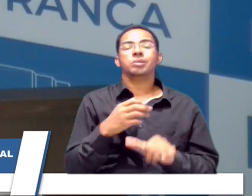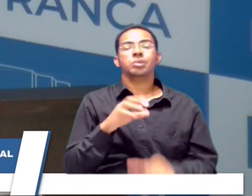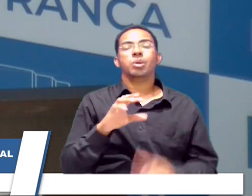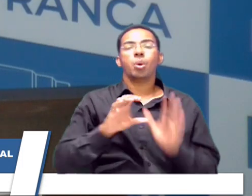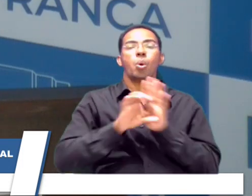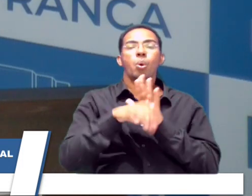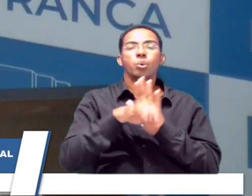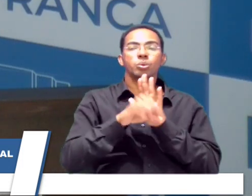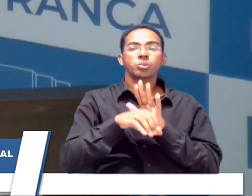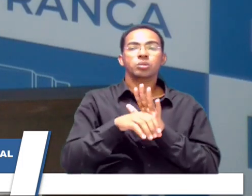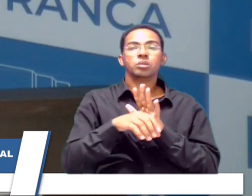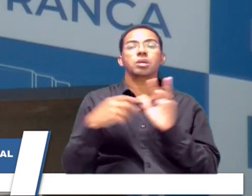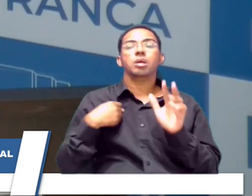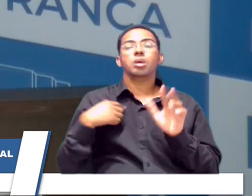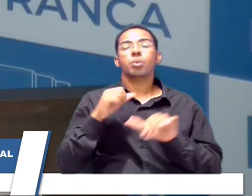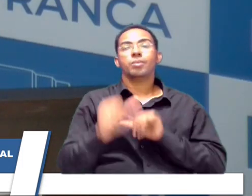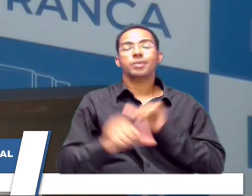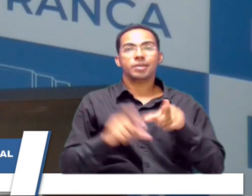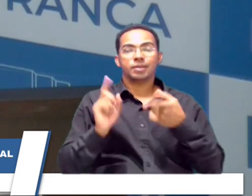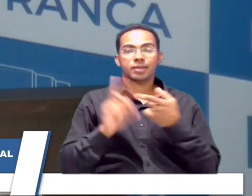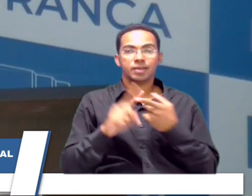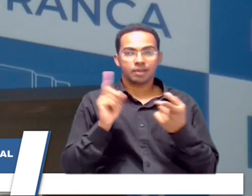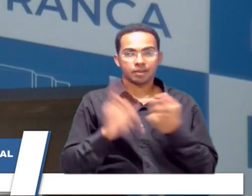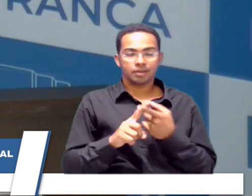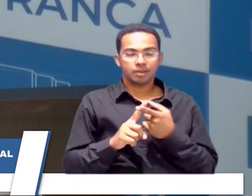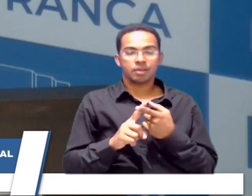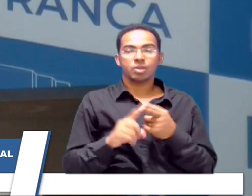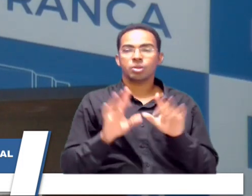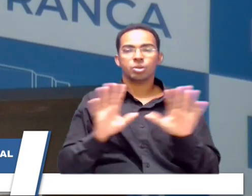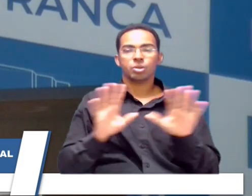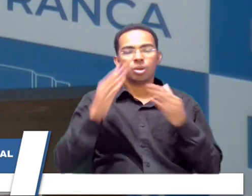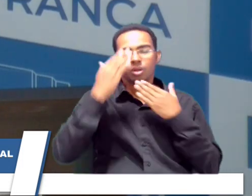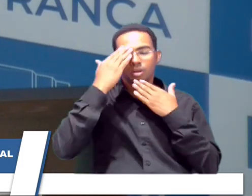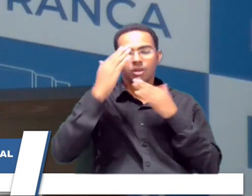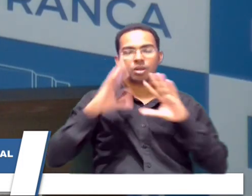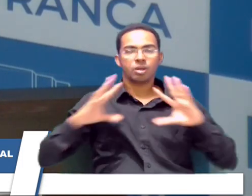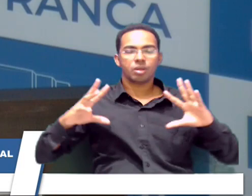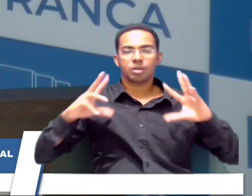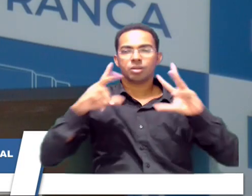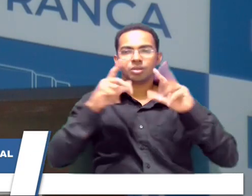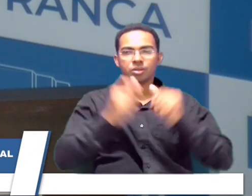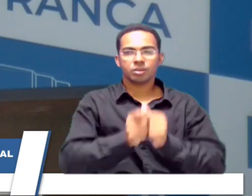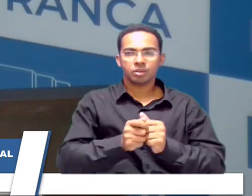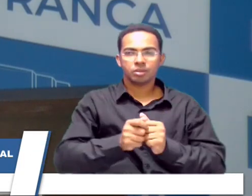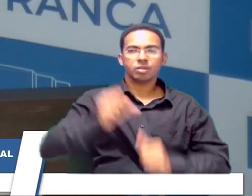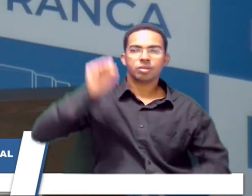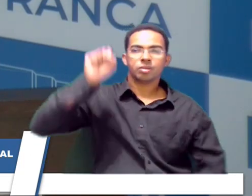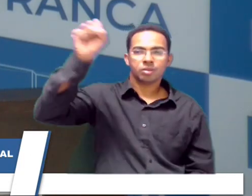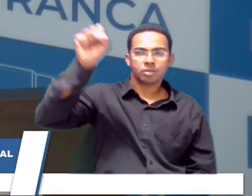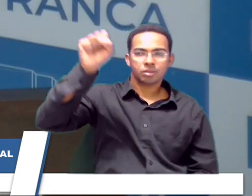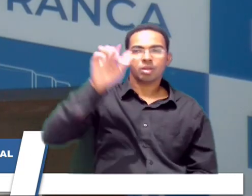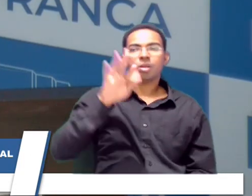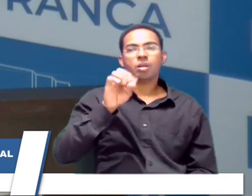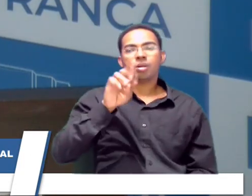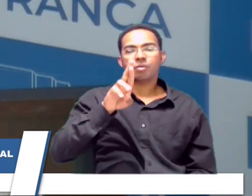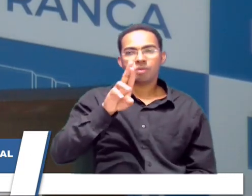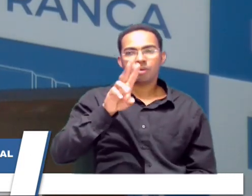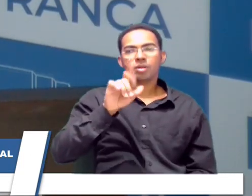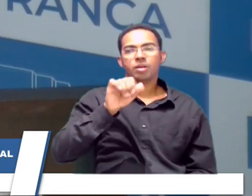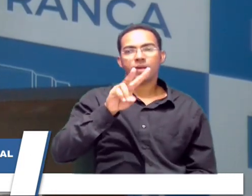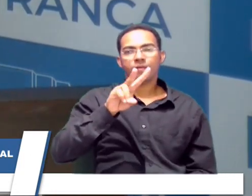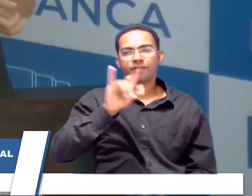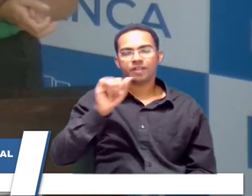assim como eu pude mudar também. Então, só gratidão para todo mundo, né? Avante, Flor da Vida, e é isso aí.